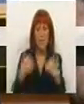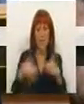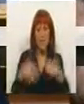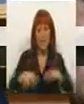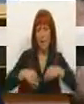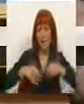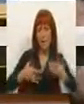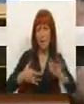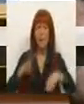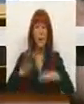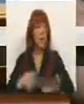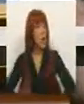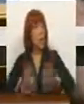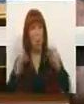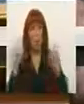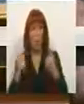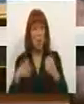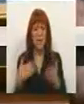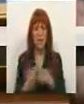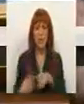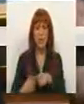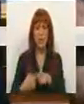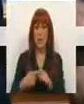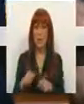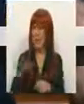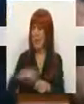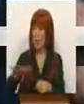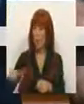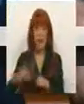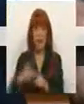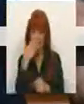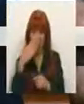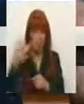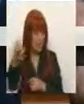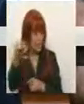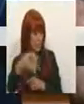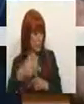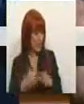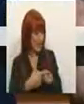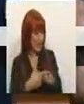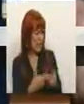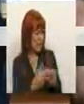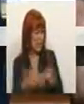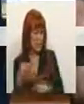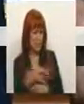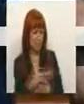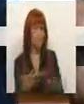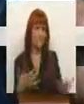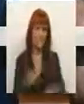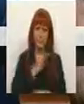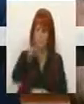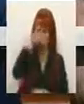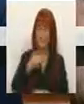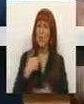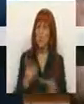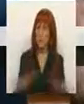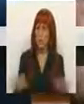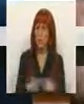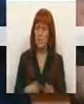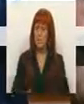e, portanto, incapazes de colocar os interesses da natureza à frente dos interesses económicos. Sr. Ministro, nós